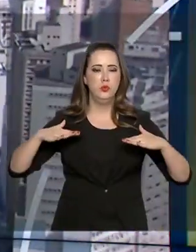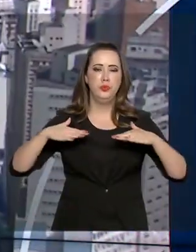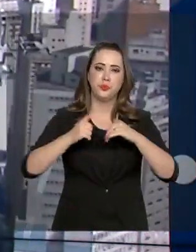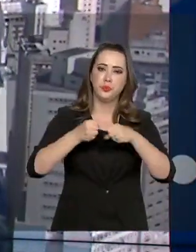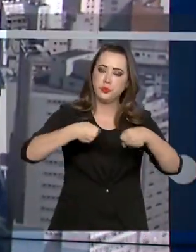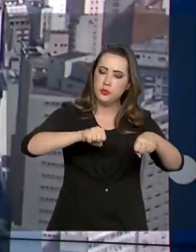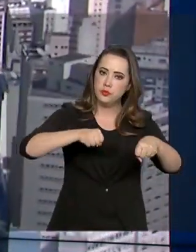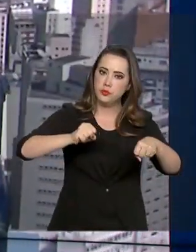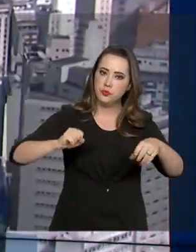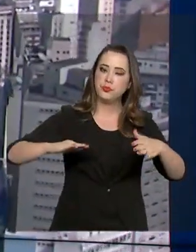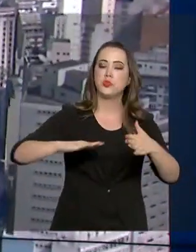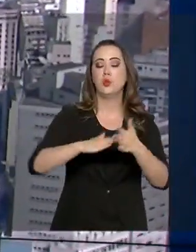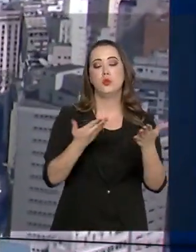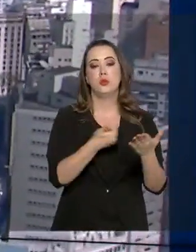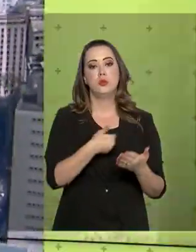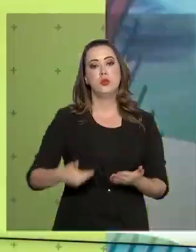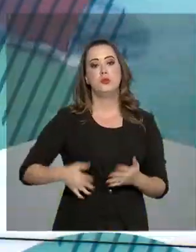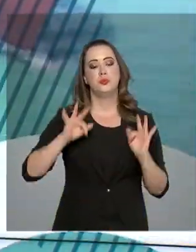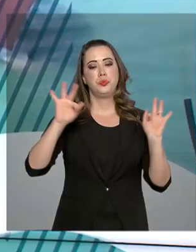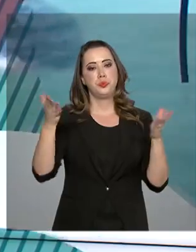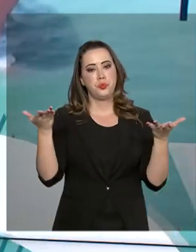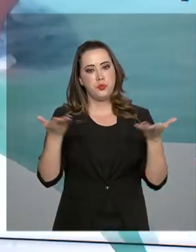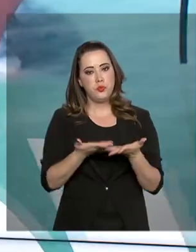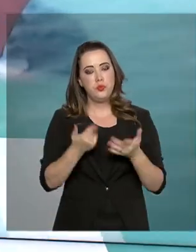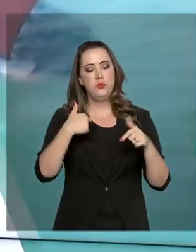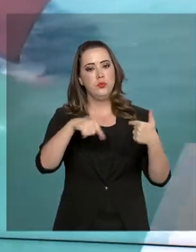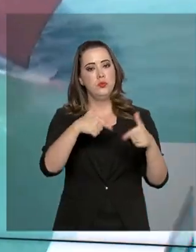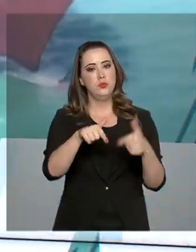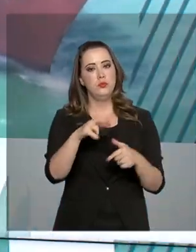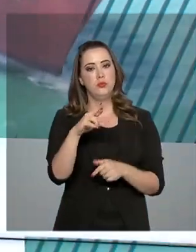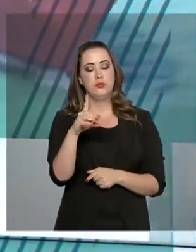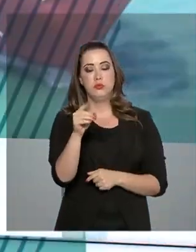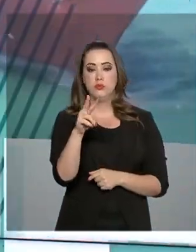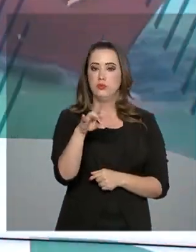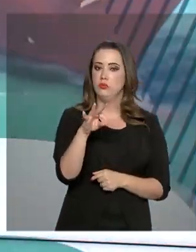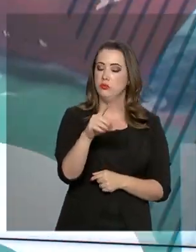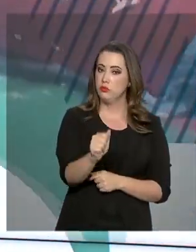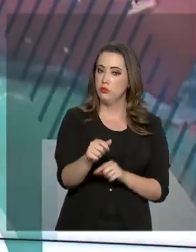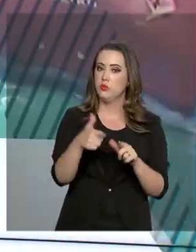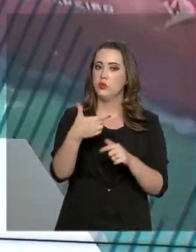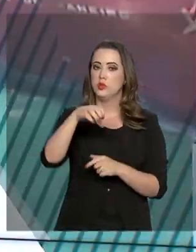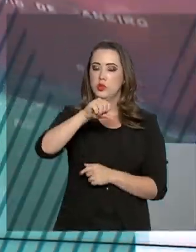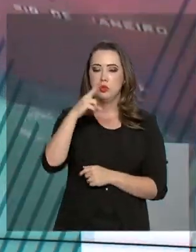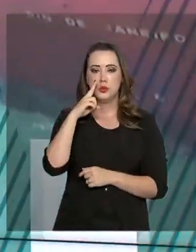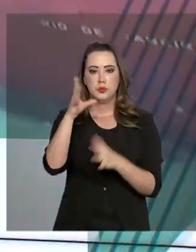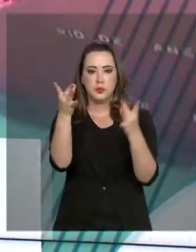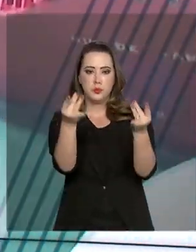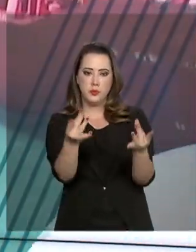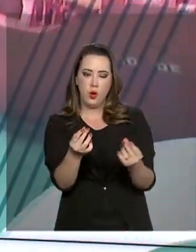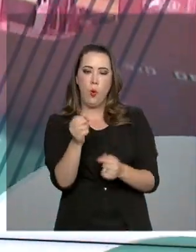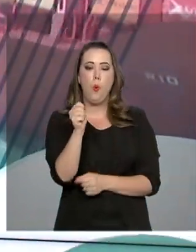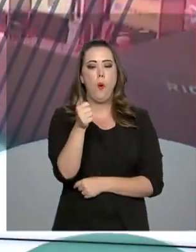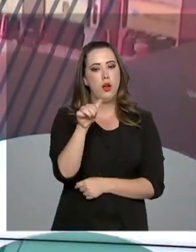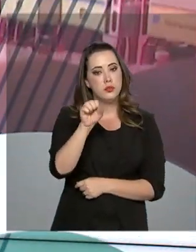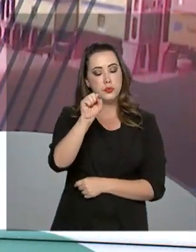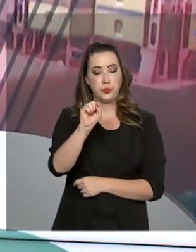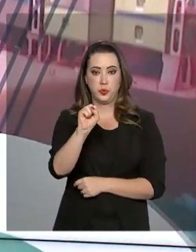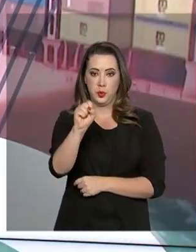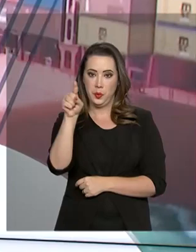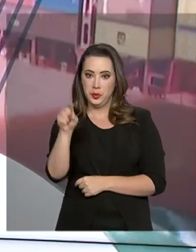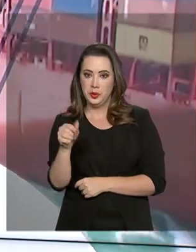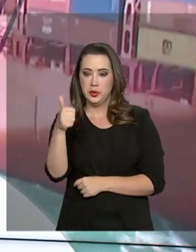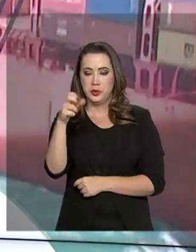governo federal lançou hoje a operação rodovida 2019 a reportagem completa você acompanha daqui a pouco no